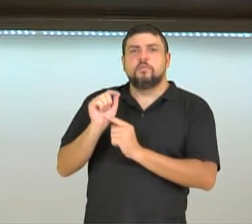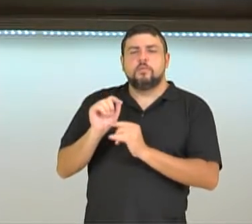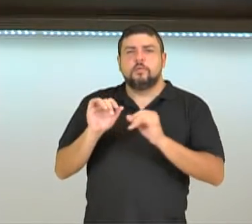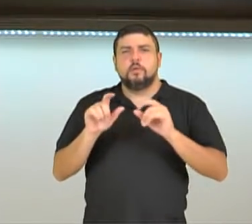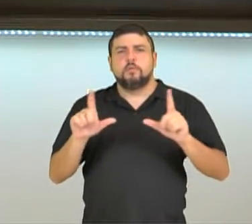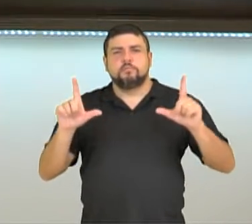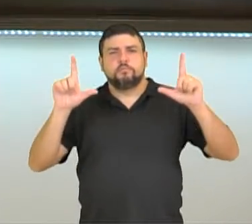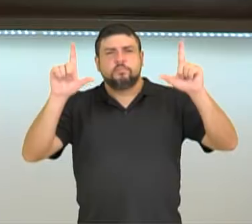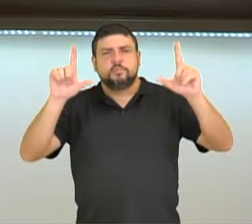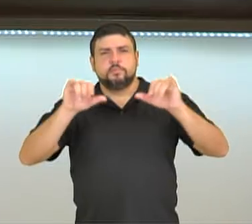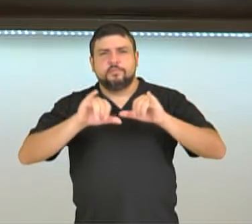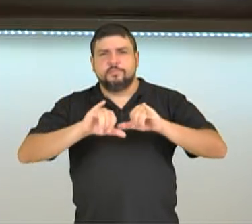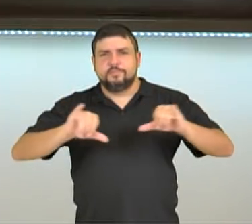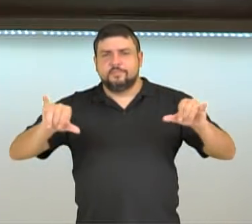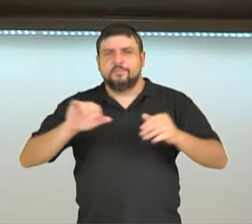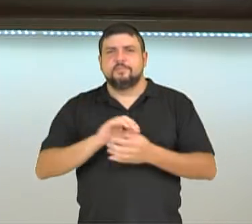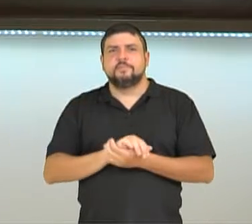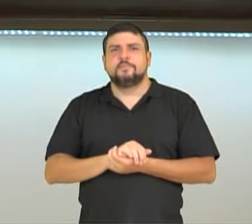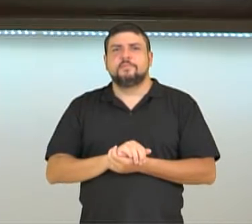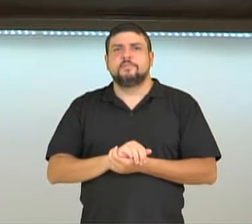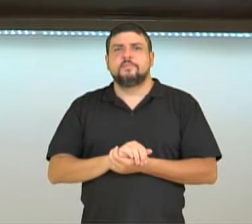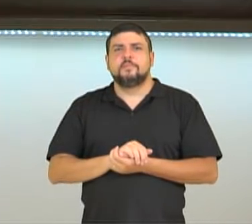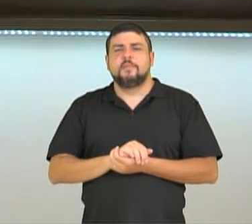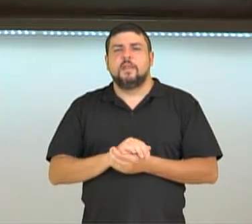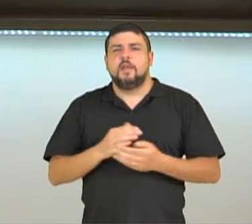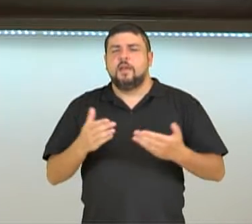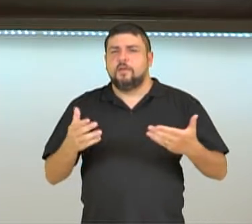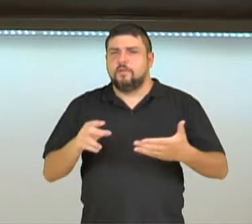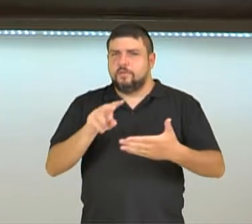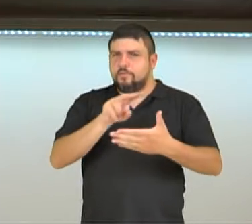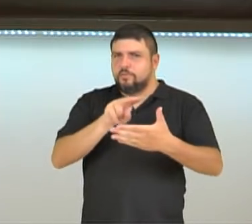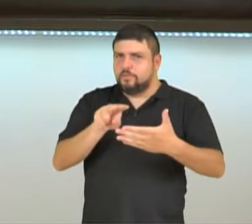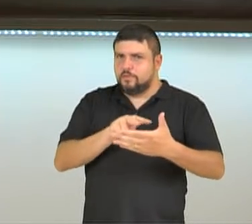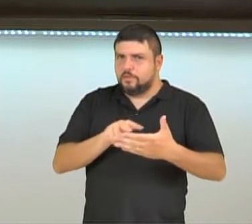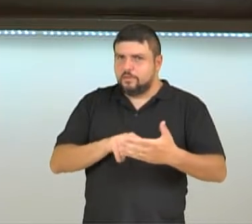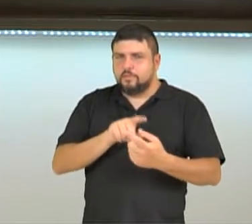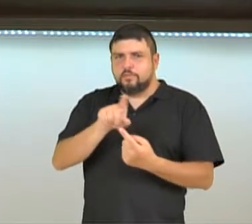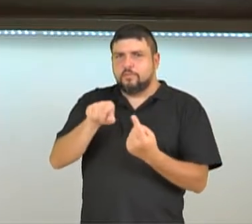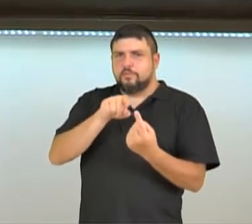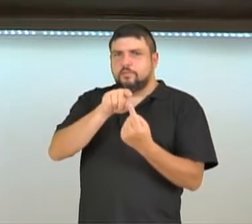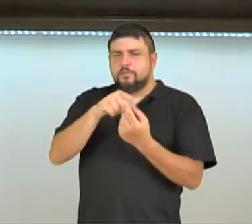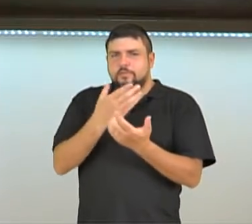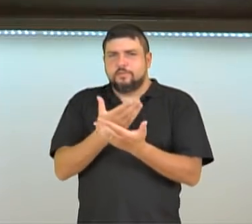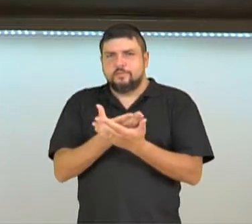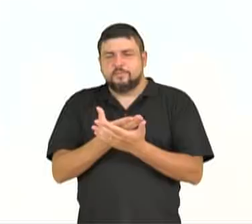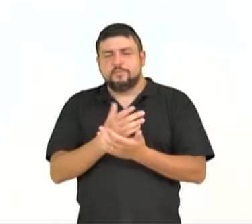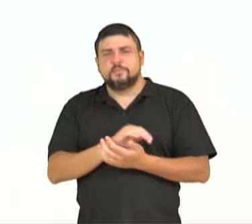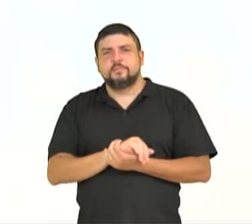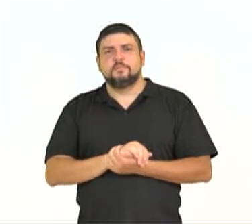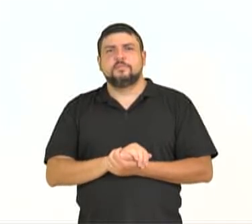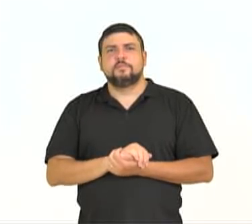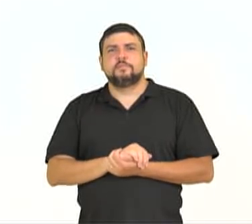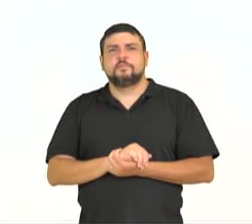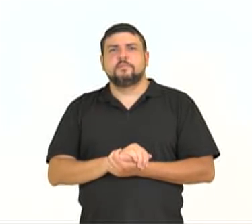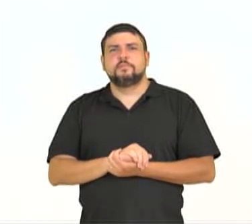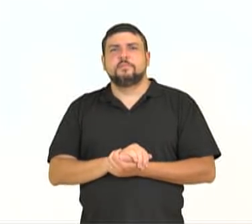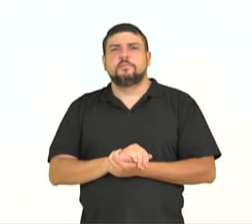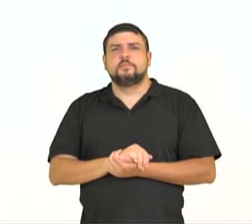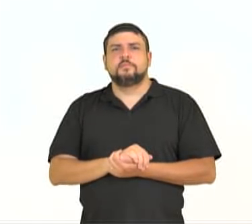de campanha. Convido você a ler os nossos objetivos da aula. Eles